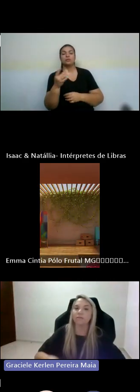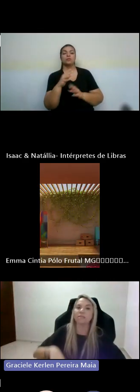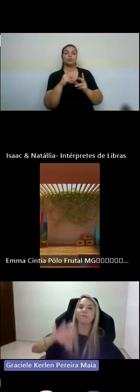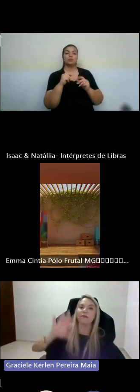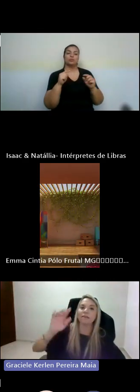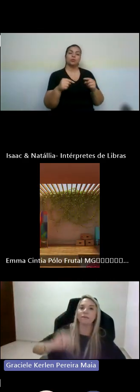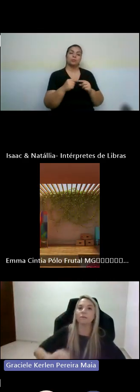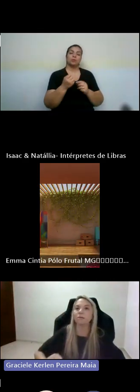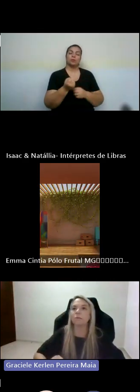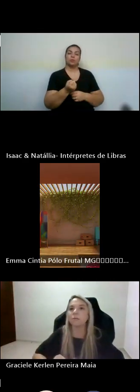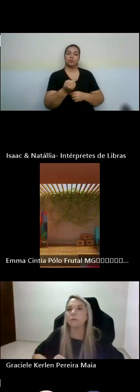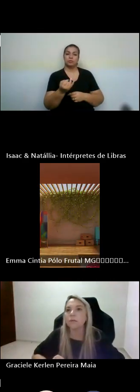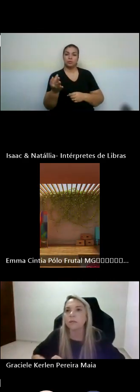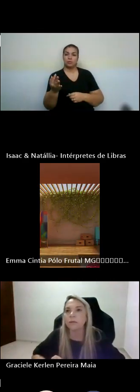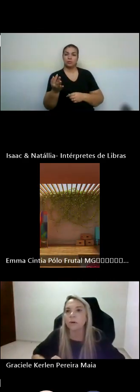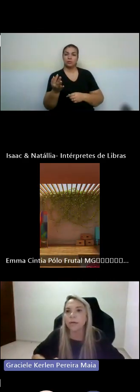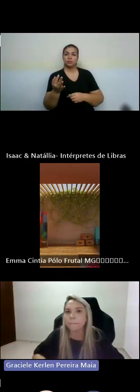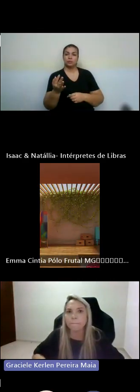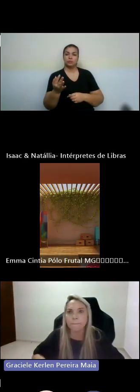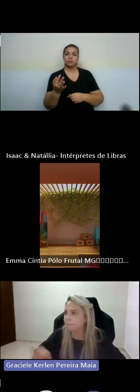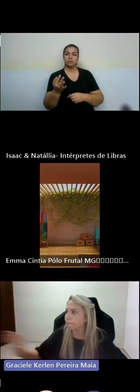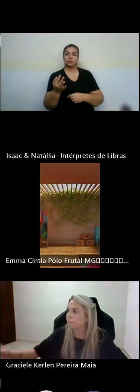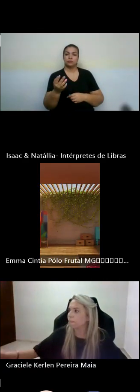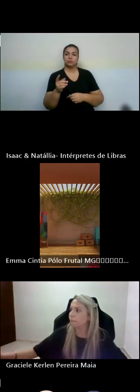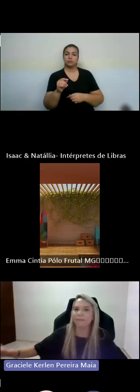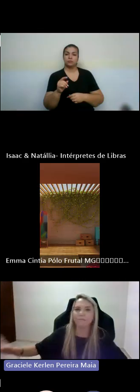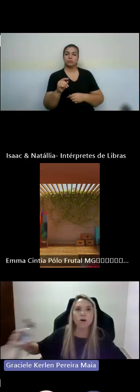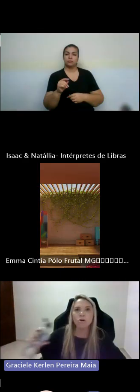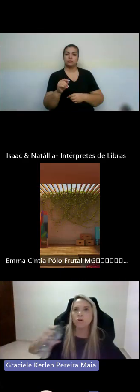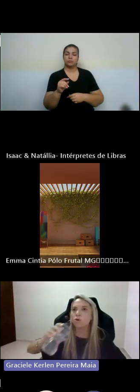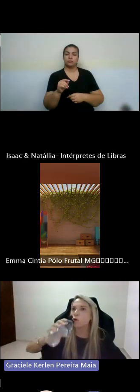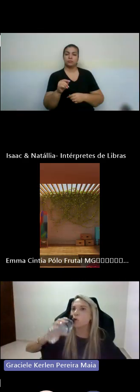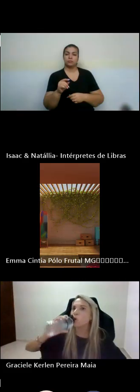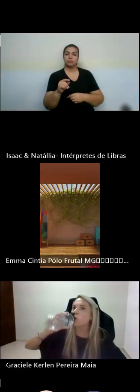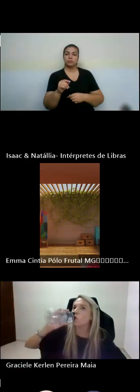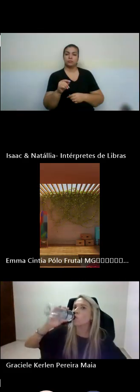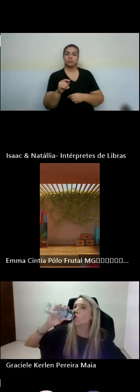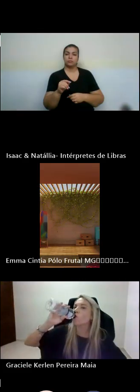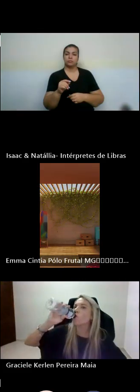quantidade, você faz. Oi? Travou?